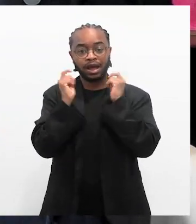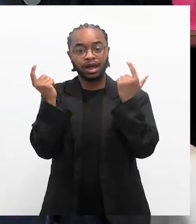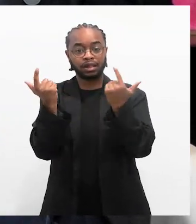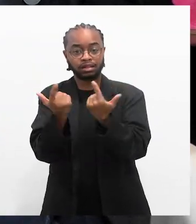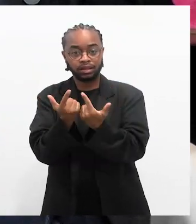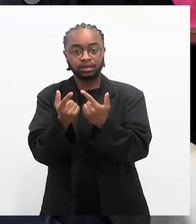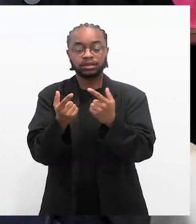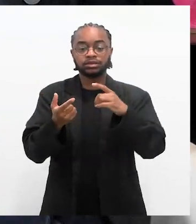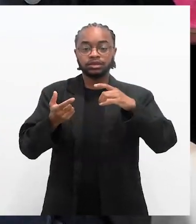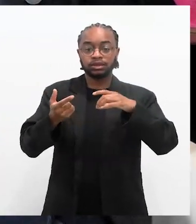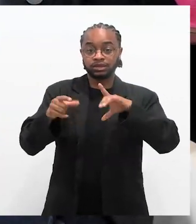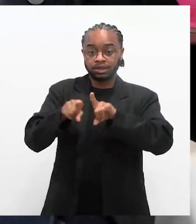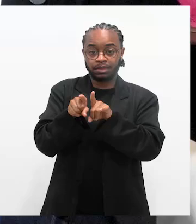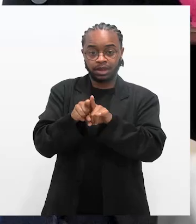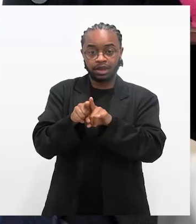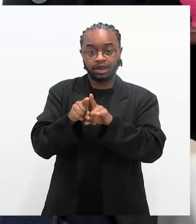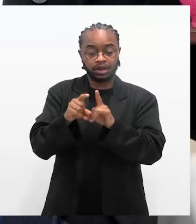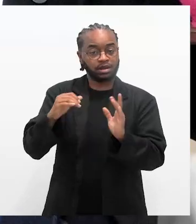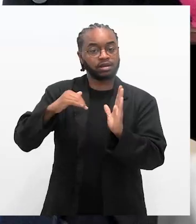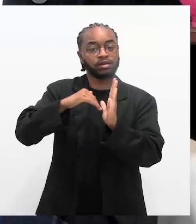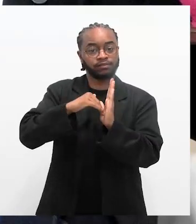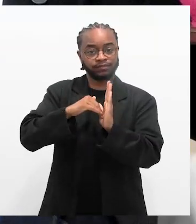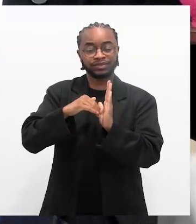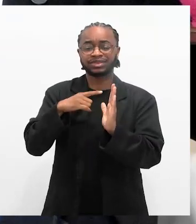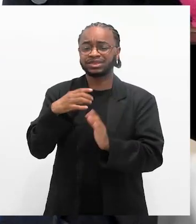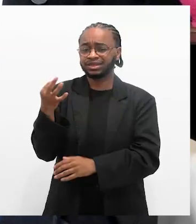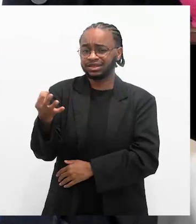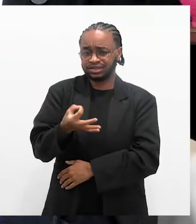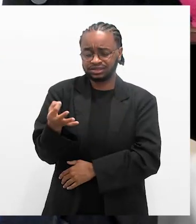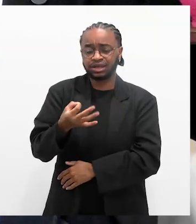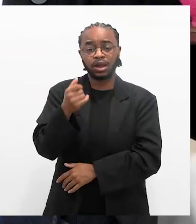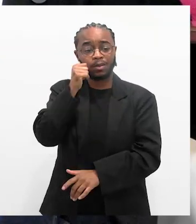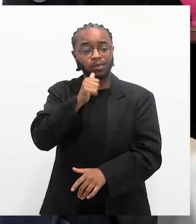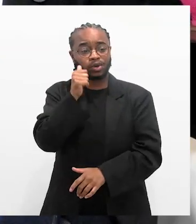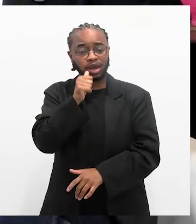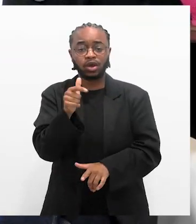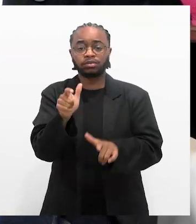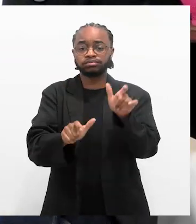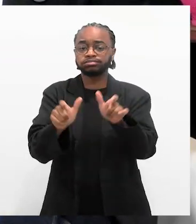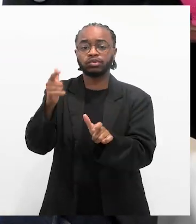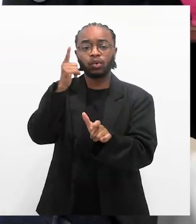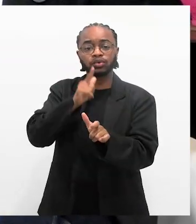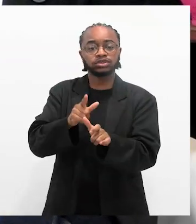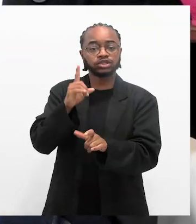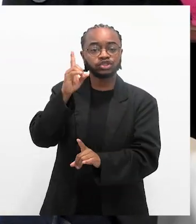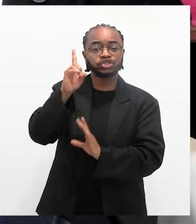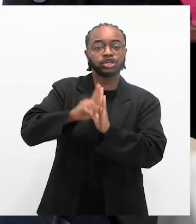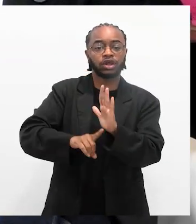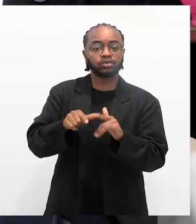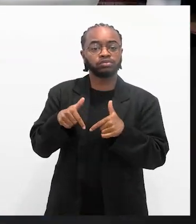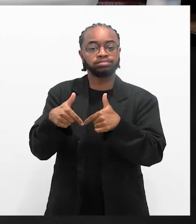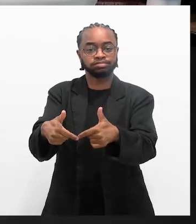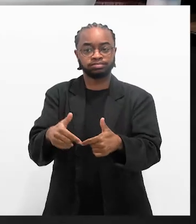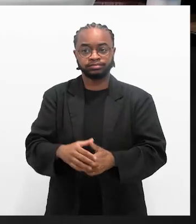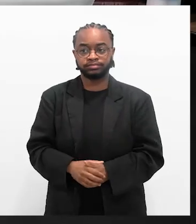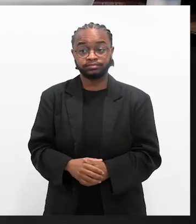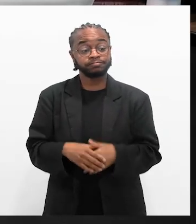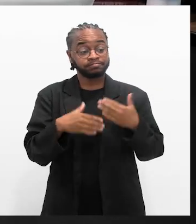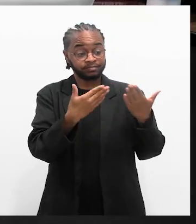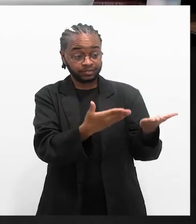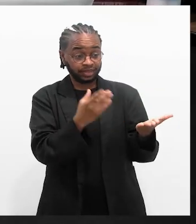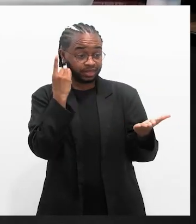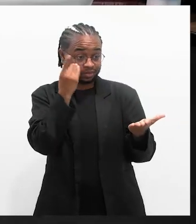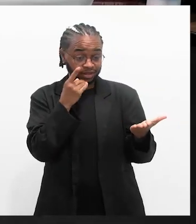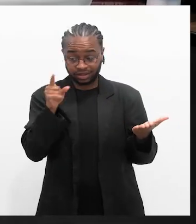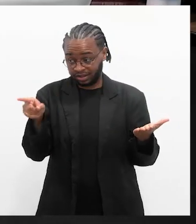Câmara Federal, e com certeza, aquela mulher lá na ponta, ela vai fazer valer seus direitos. É verdade. Então, deputada, a senhora que